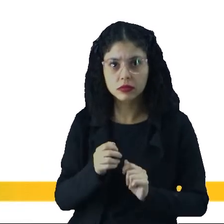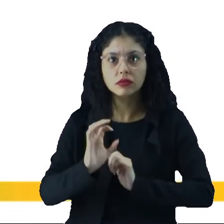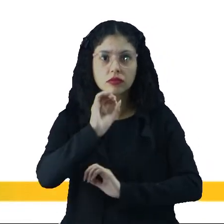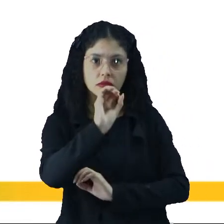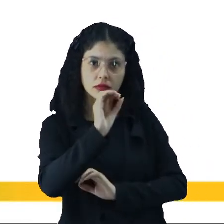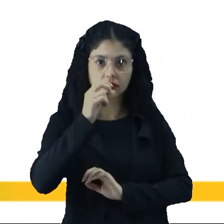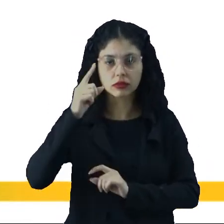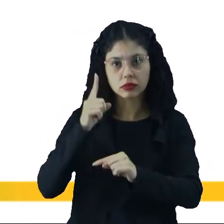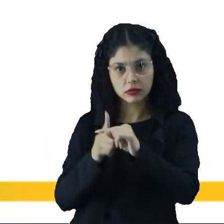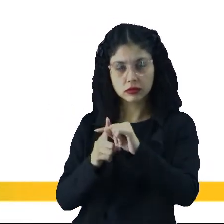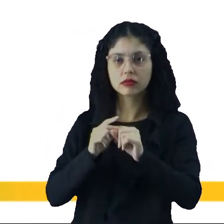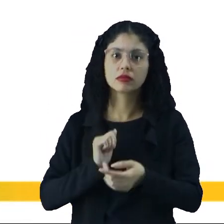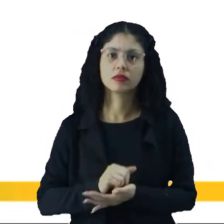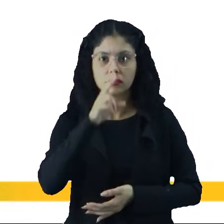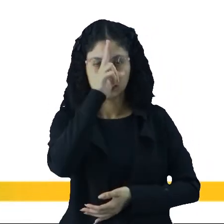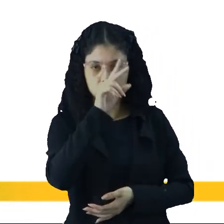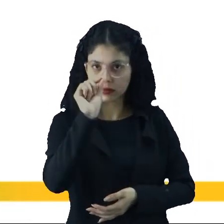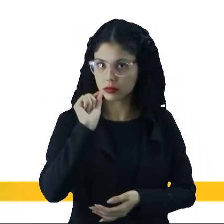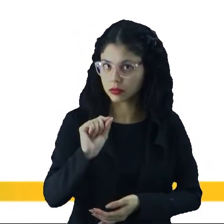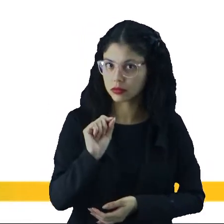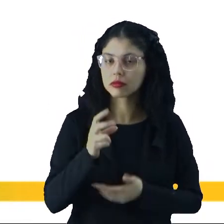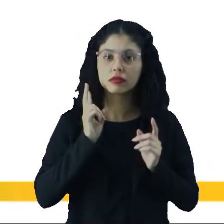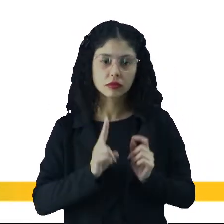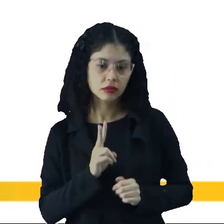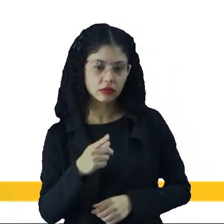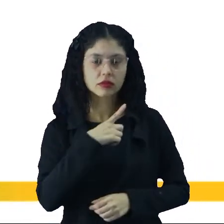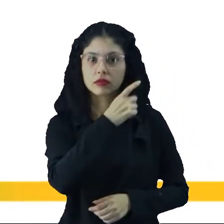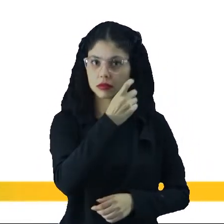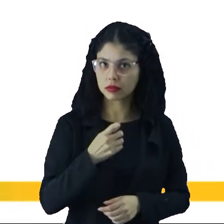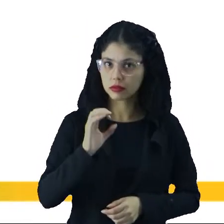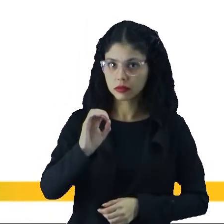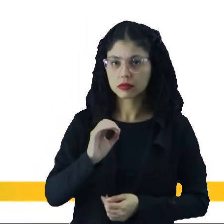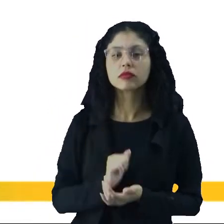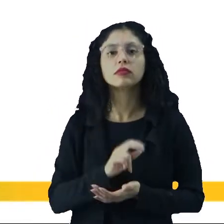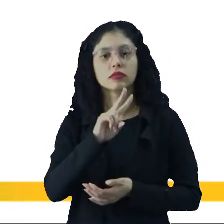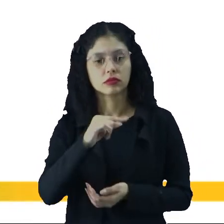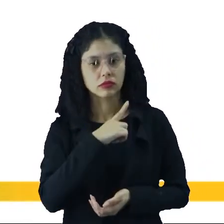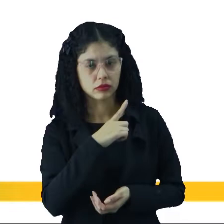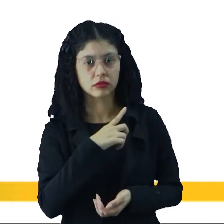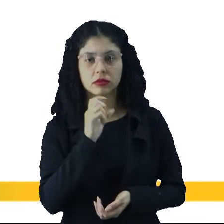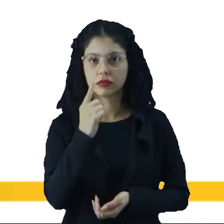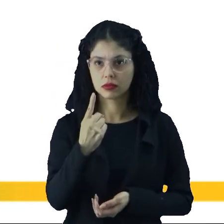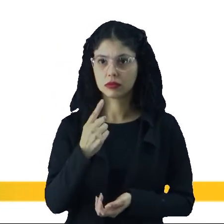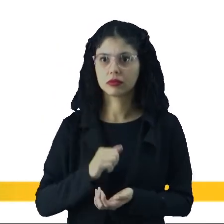zero e o positivo. Lembrando que toda vez que o x é 0, vai dar sempre 1.